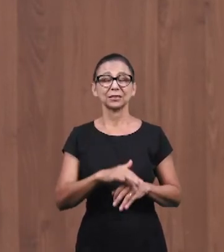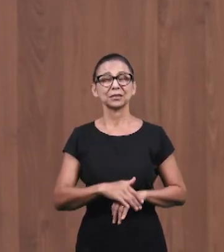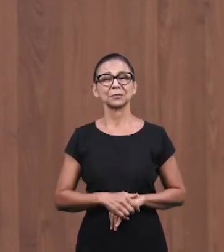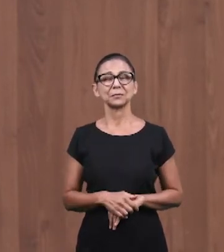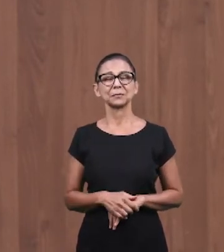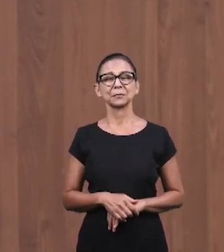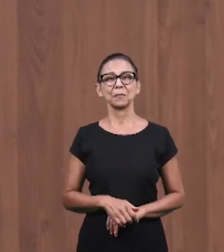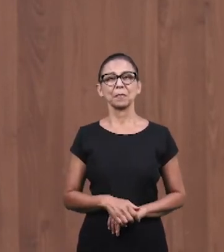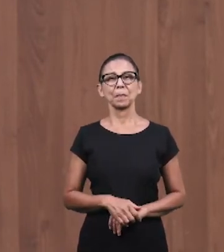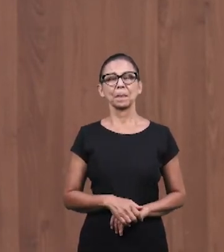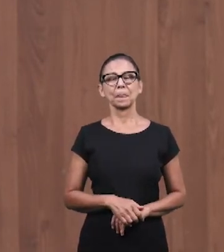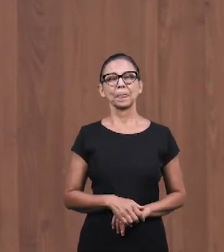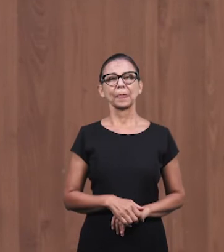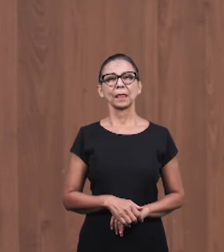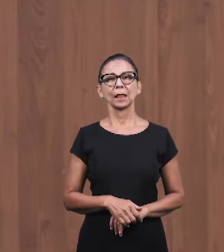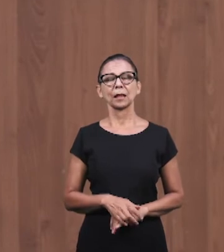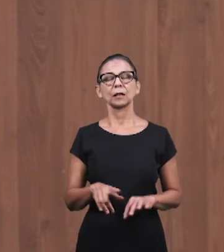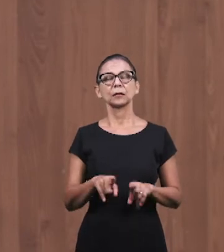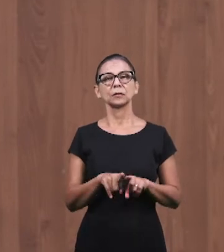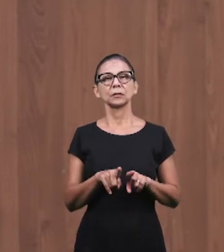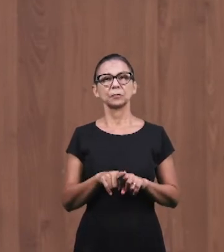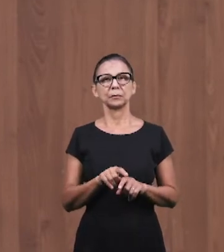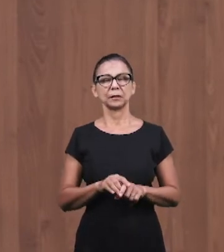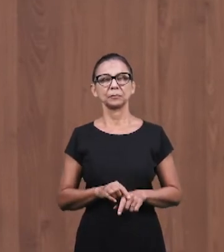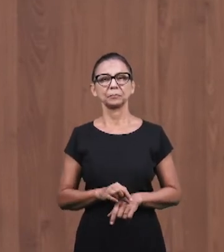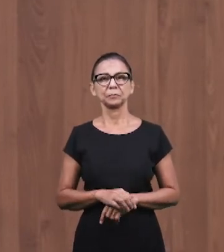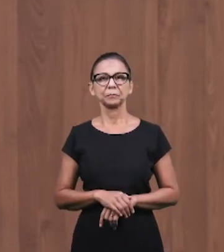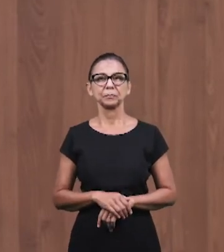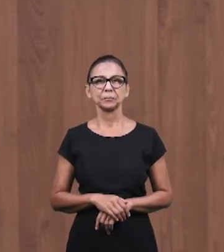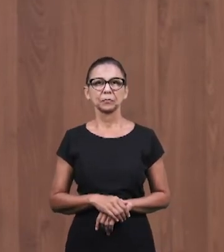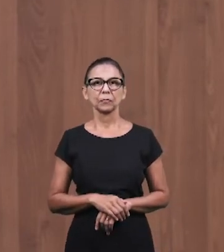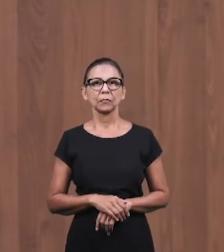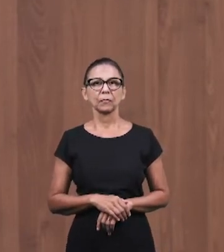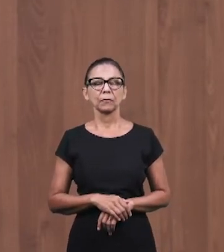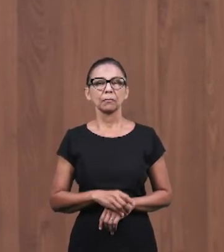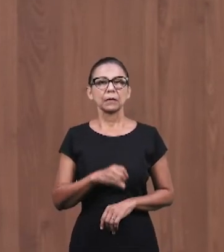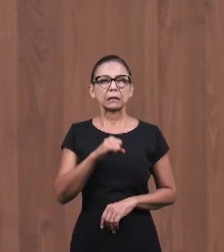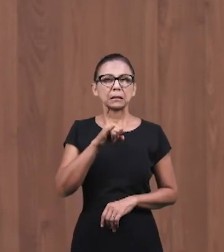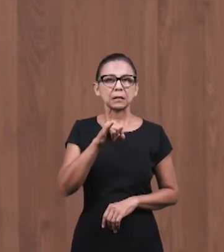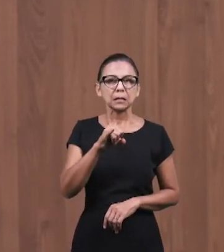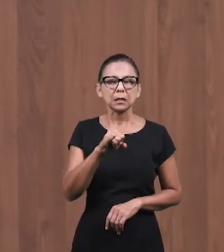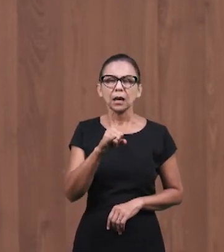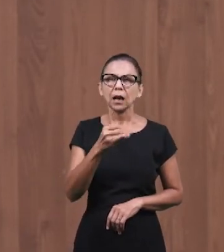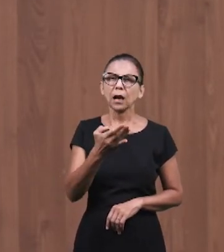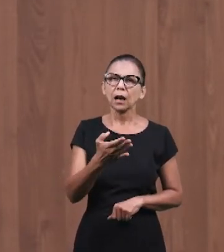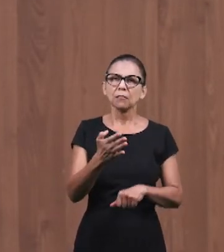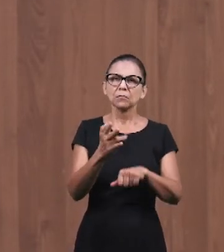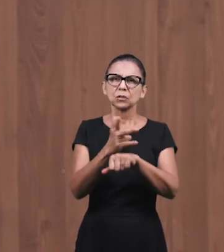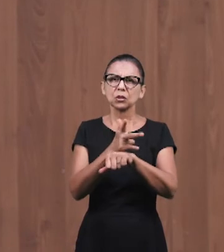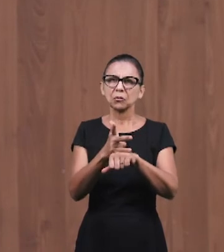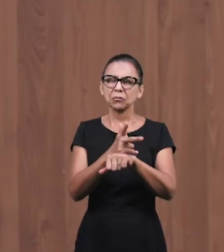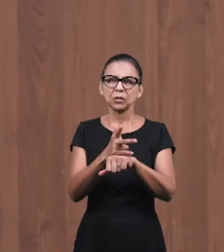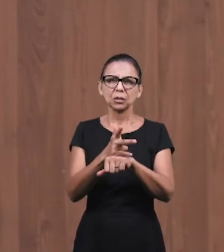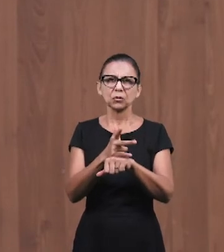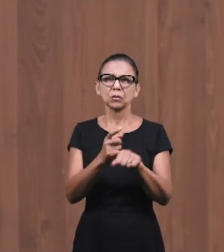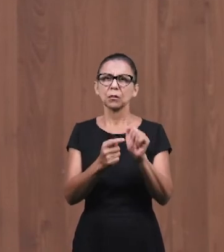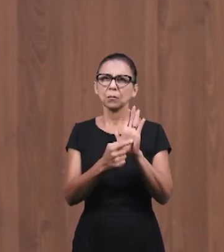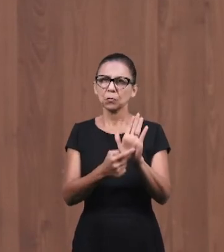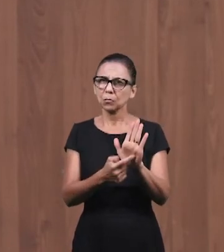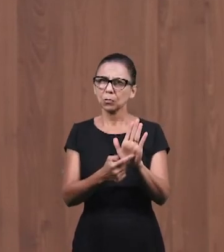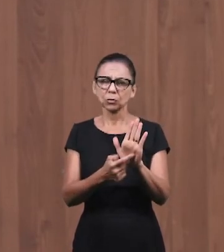minutos. Agora, eu quero fazer outra recomendação aos irmãos. Se o seu vídeo não foi apresentado, você pode ter acesso ao